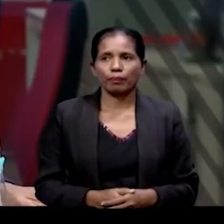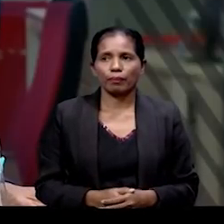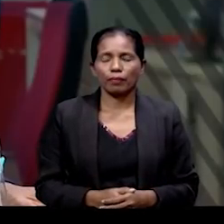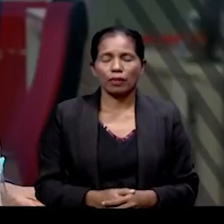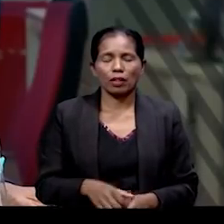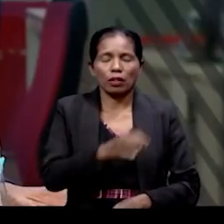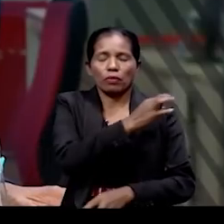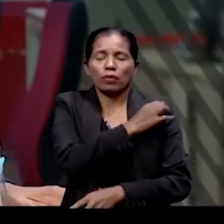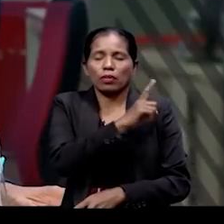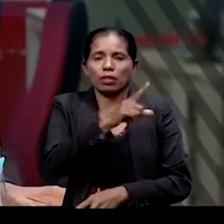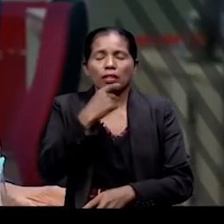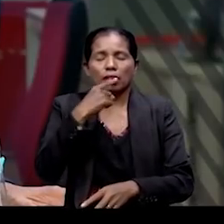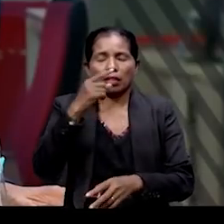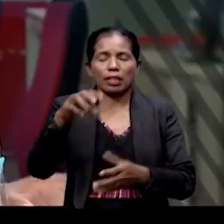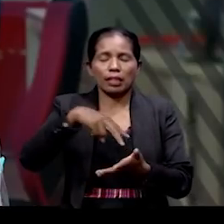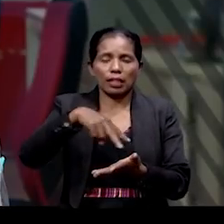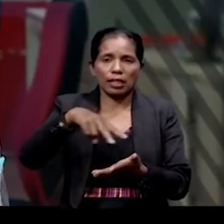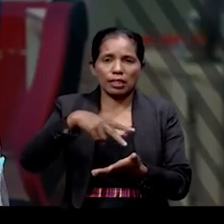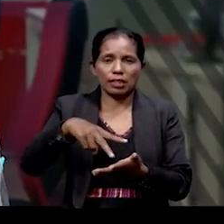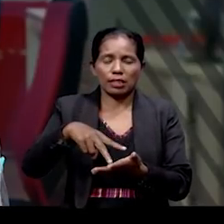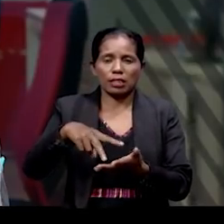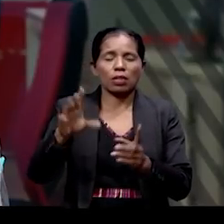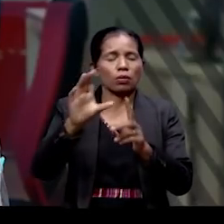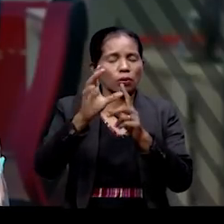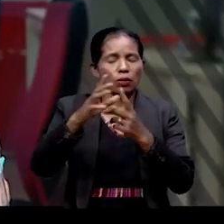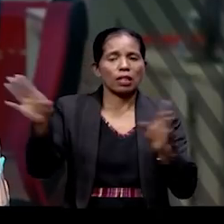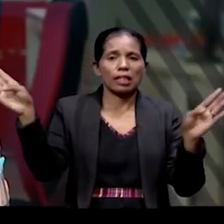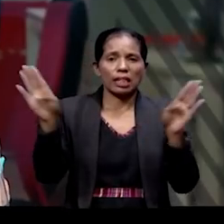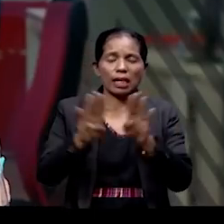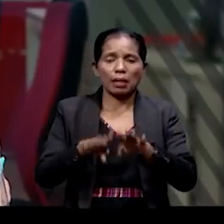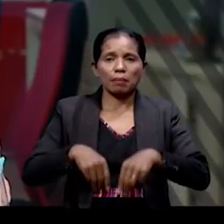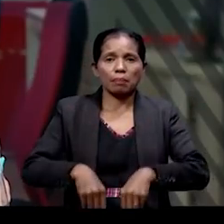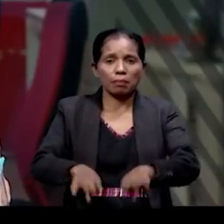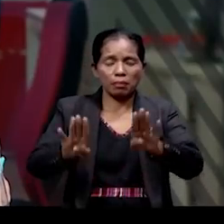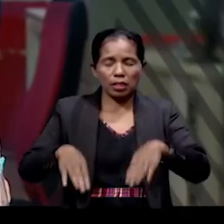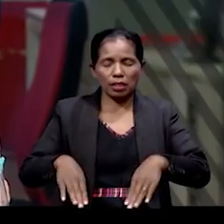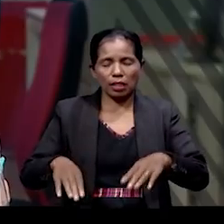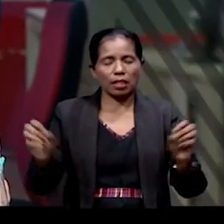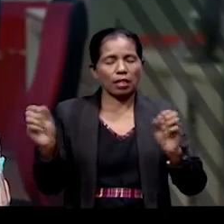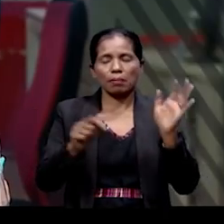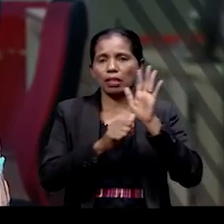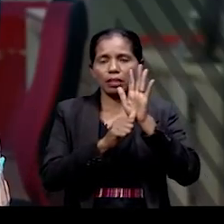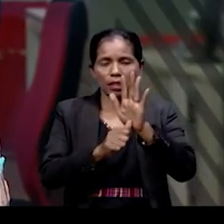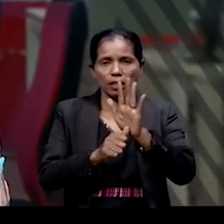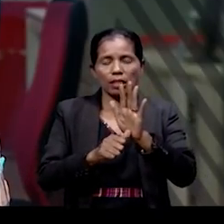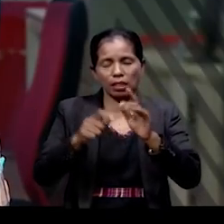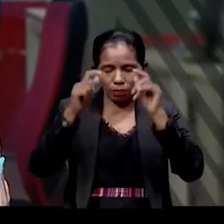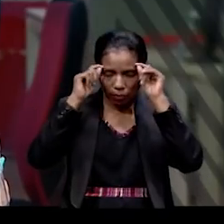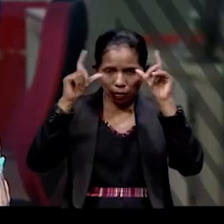Fongtel considera a dança cultura Takabiti Laos representa povo Timor-Leste e Expo Dubai.